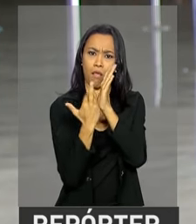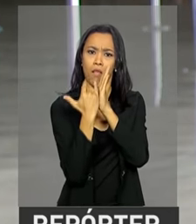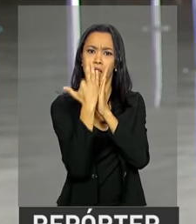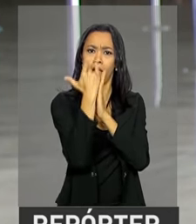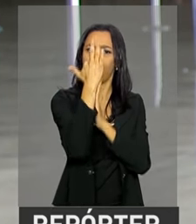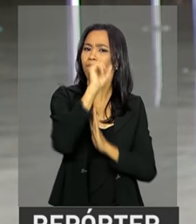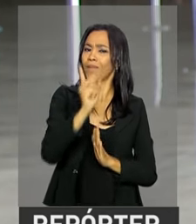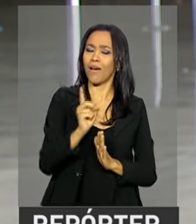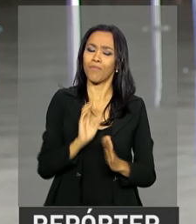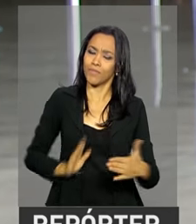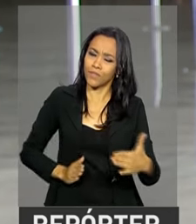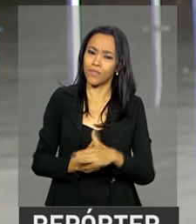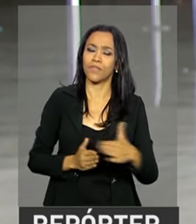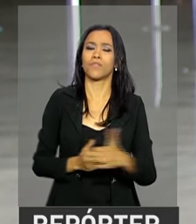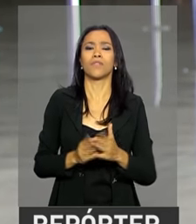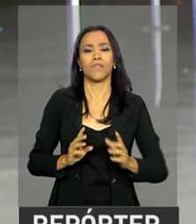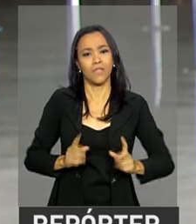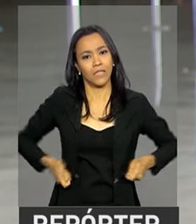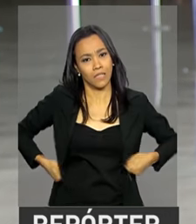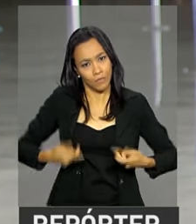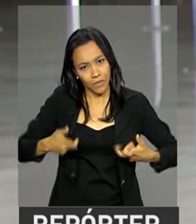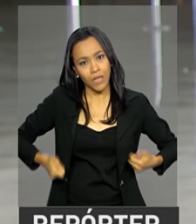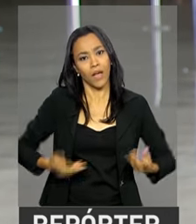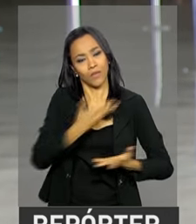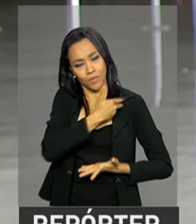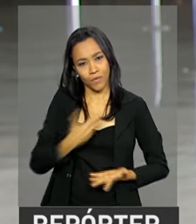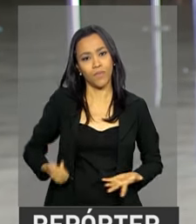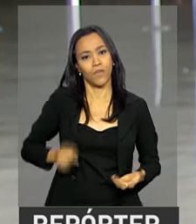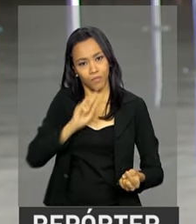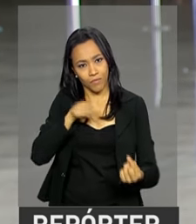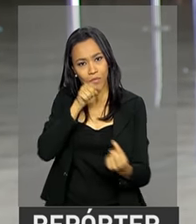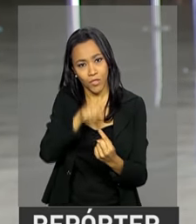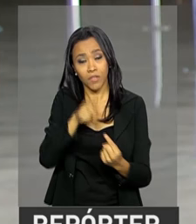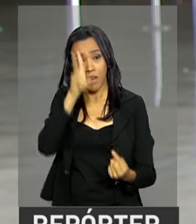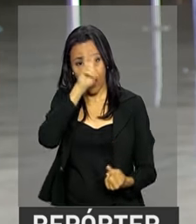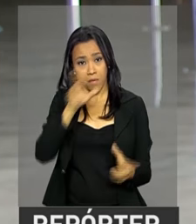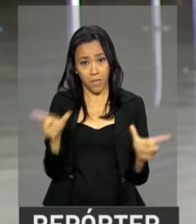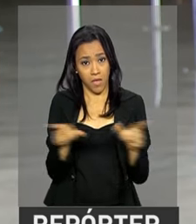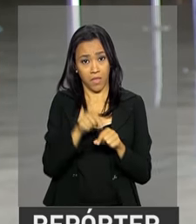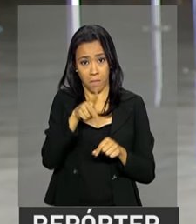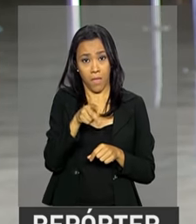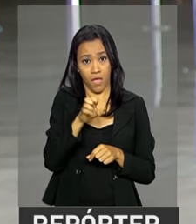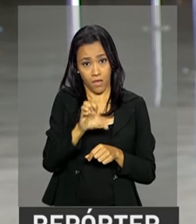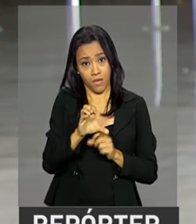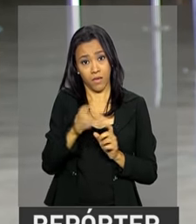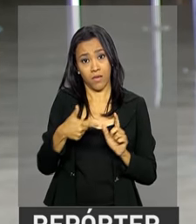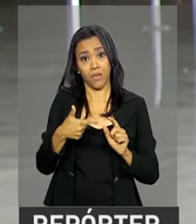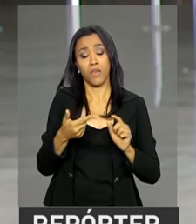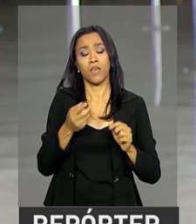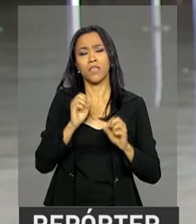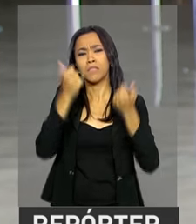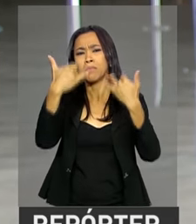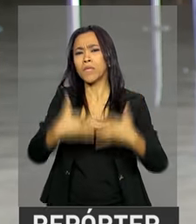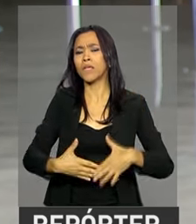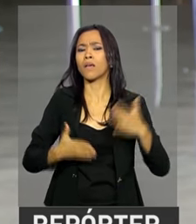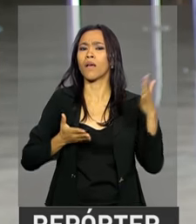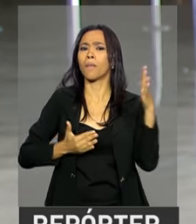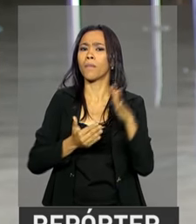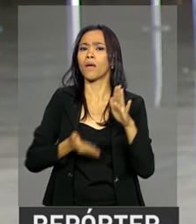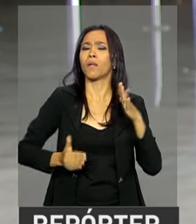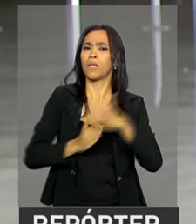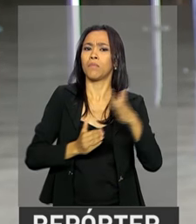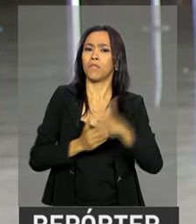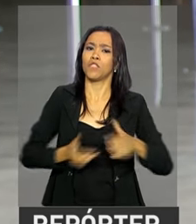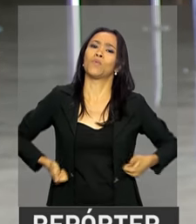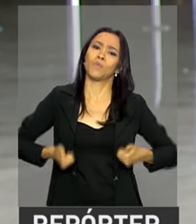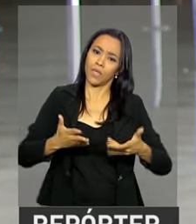limitar o crescimento dos gastos p públicos isso por meio daquela PEC proposta de emenda da constituição que estabelece um teto um limite